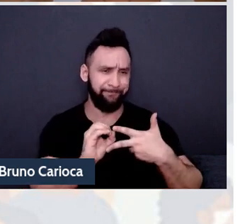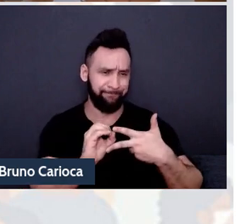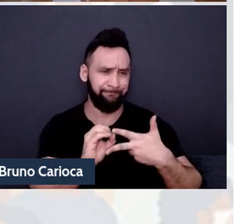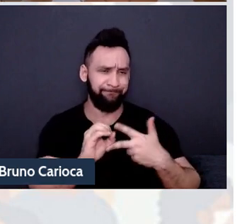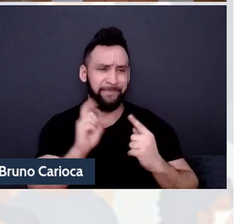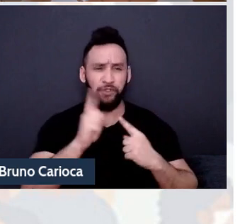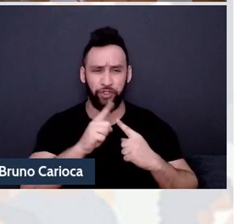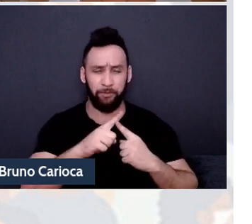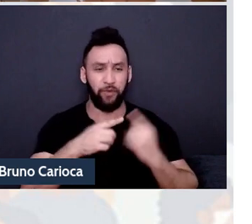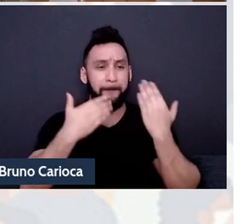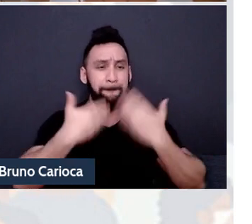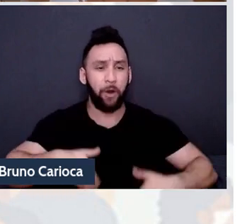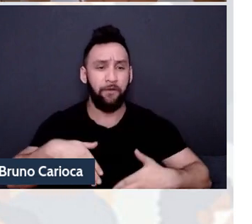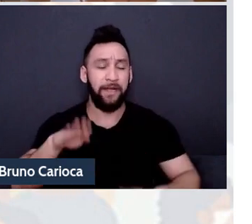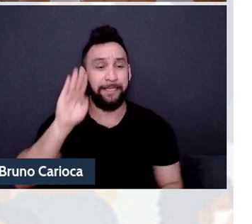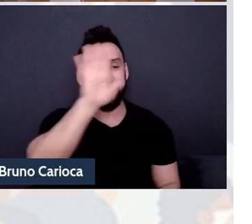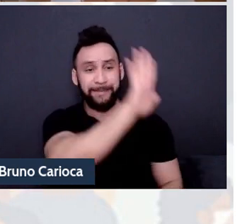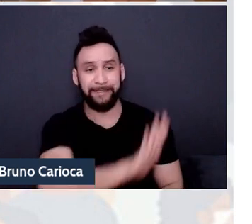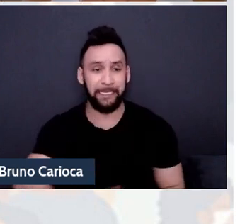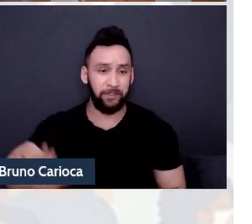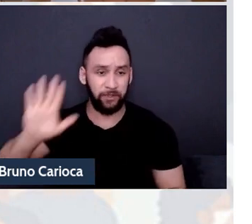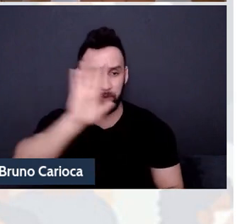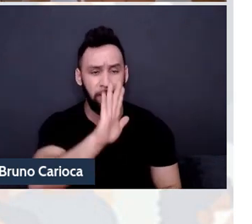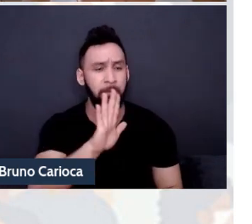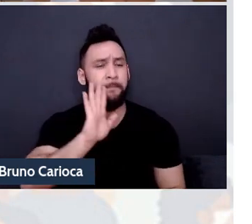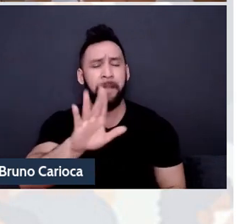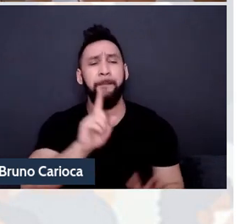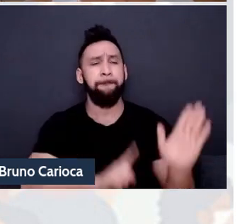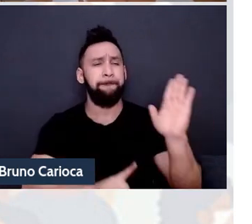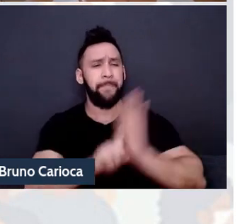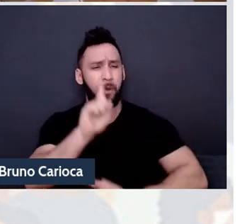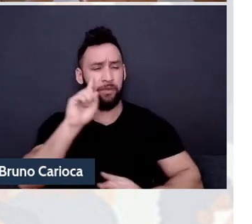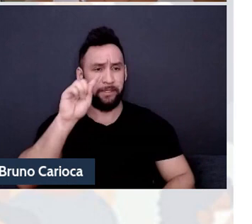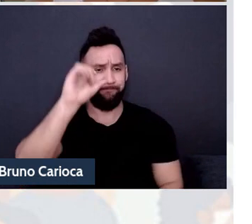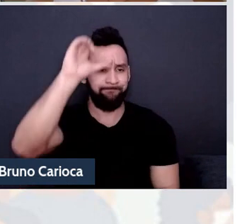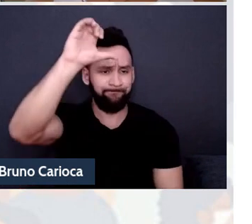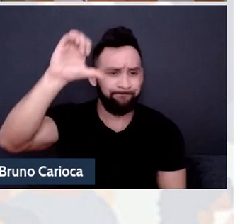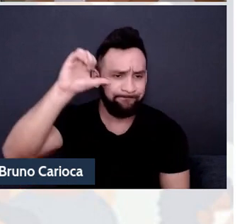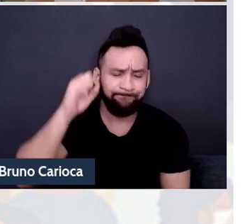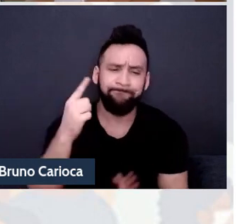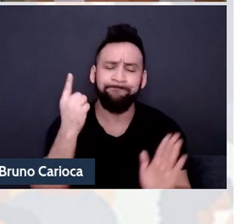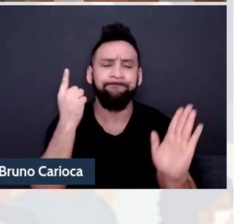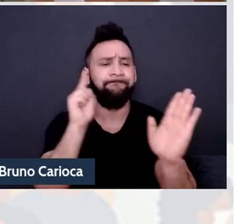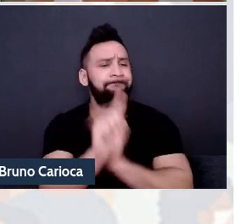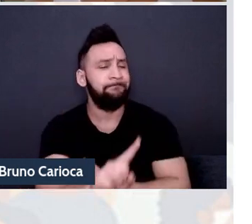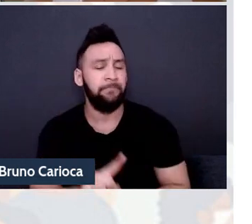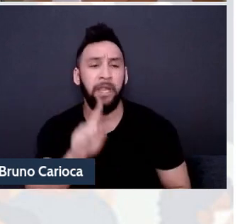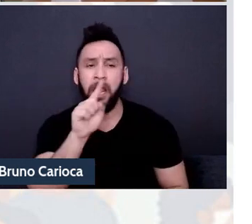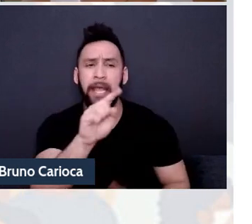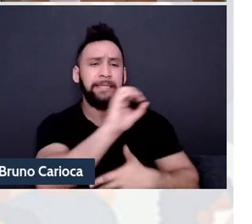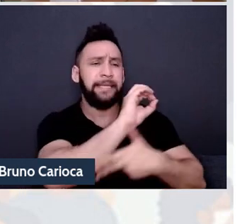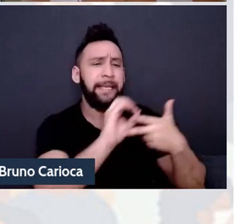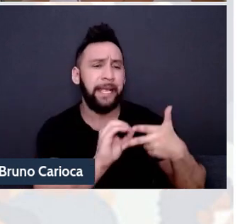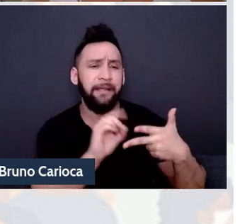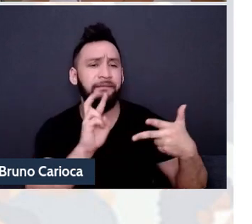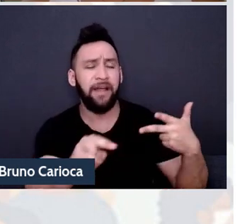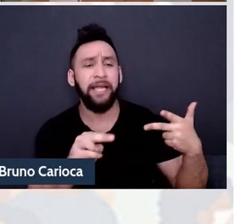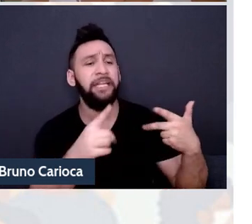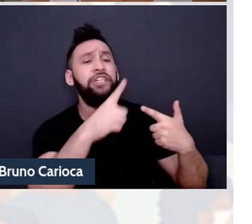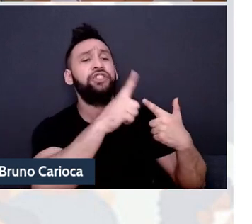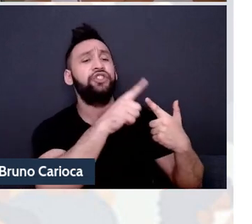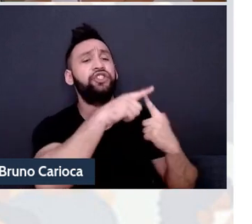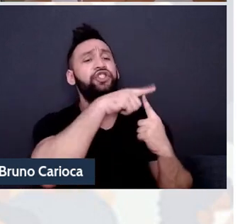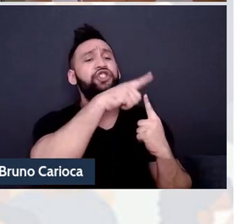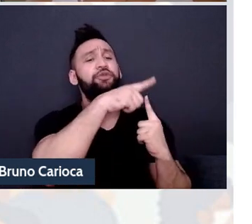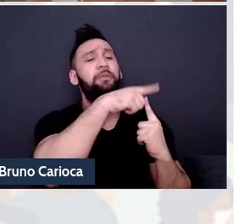questionamentos é que modelos, né, educacionais esses testes ou esse teste promove? O que e